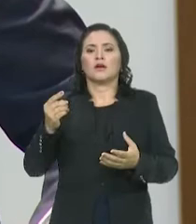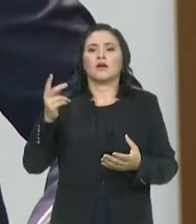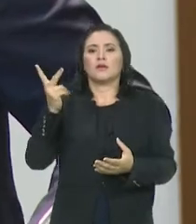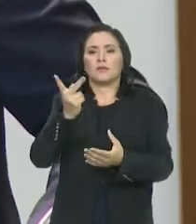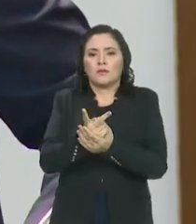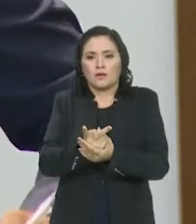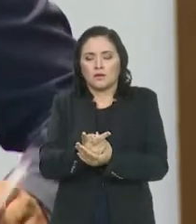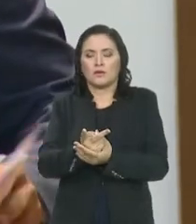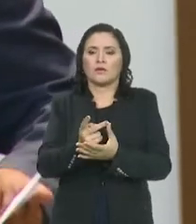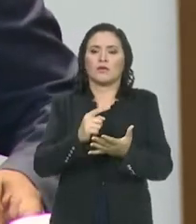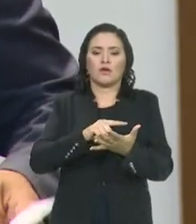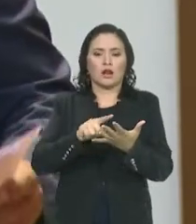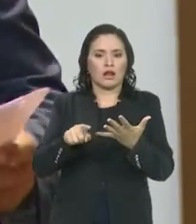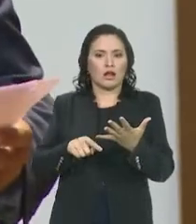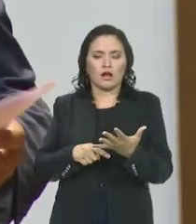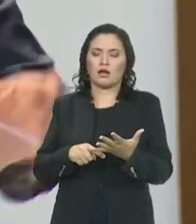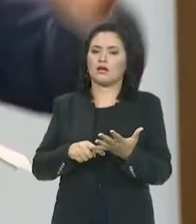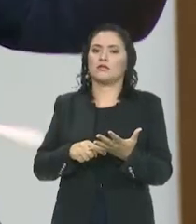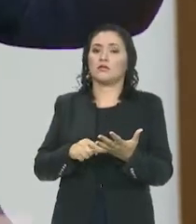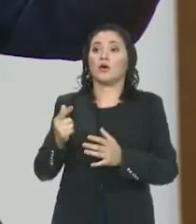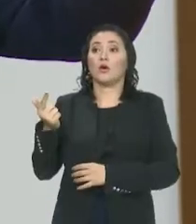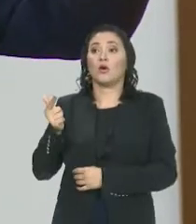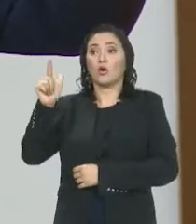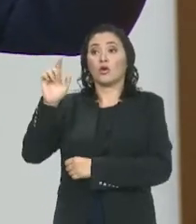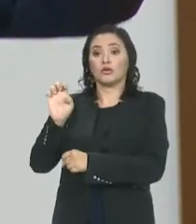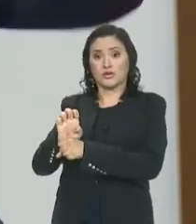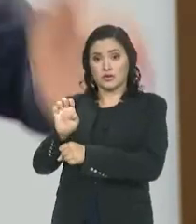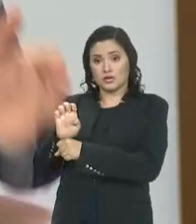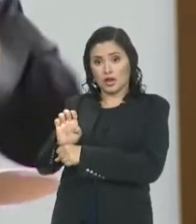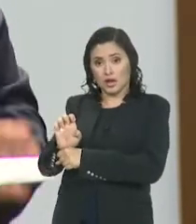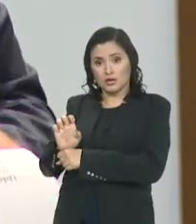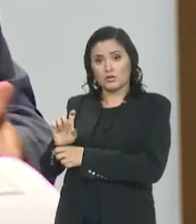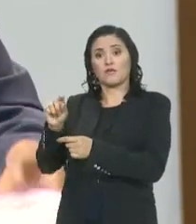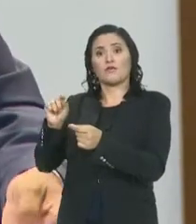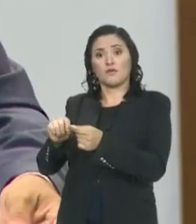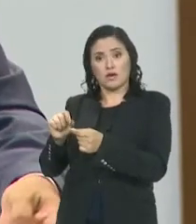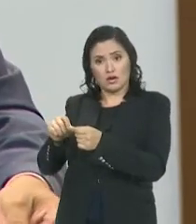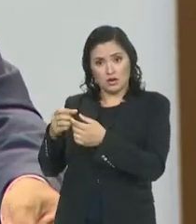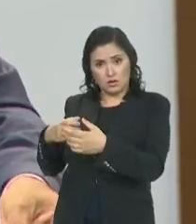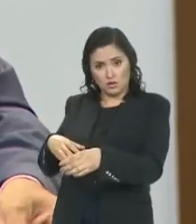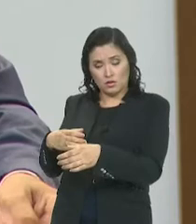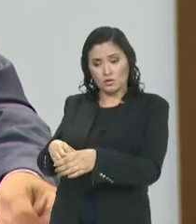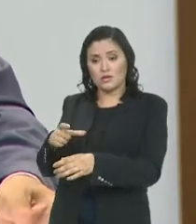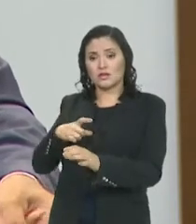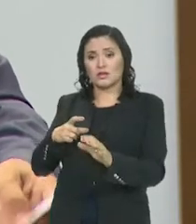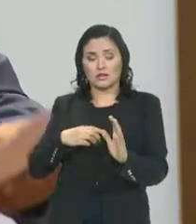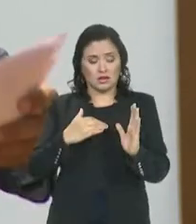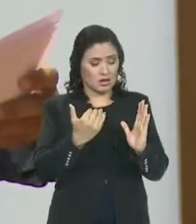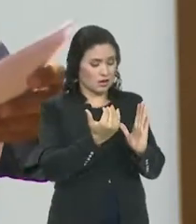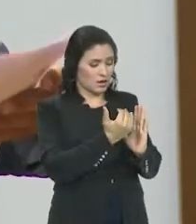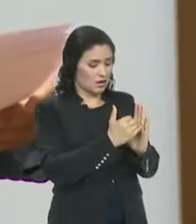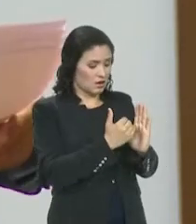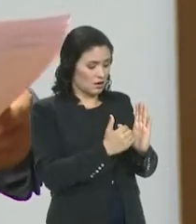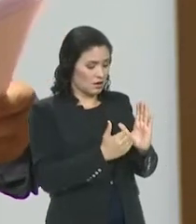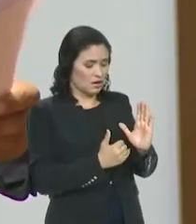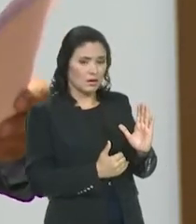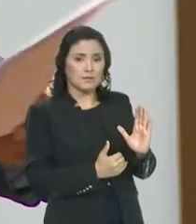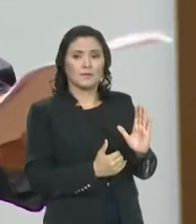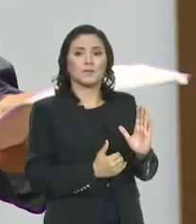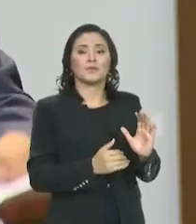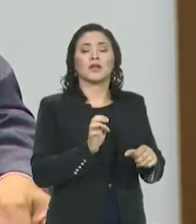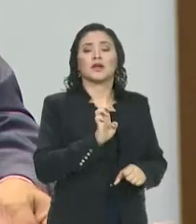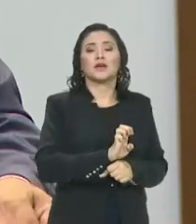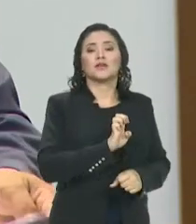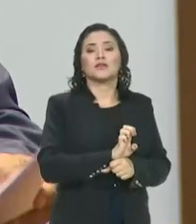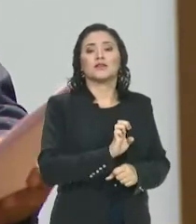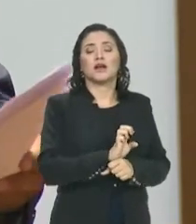tenham realizado concursos. Nós temos aqui uma relação de estados que têm realizado concurso público.